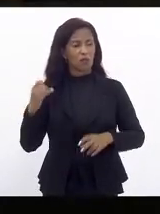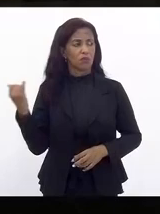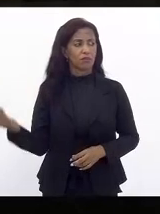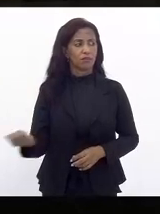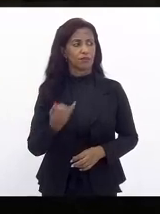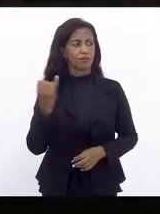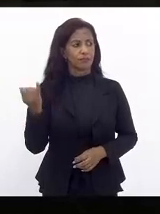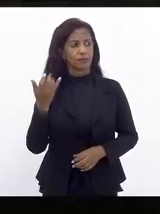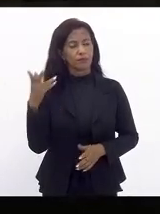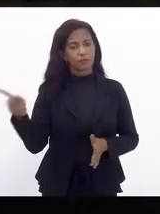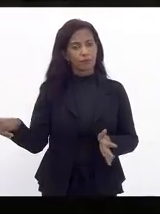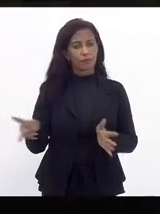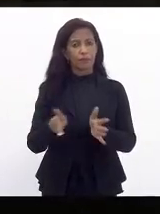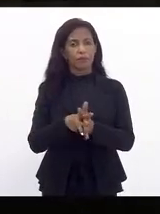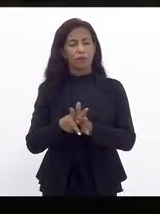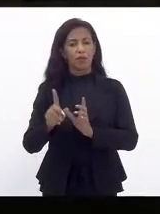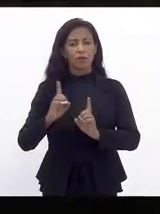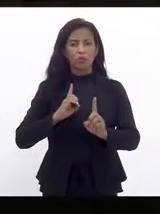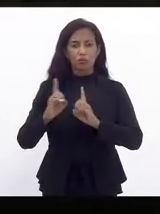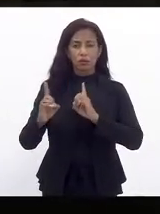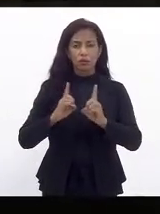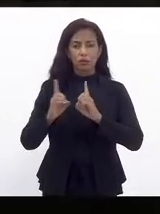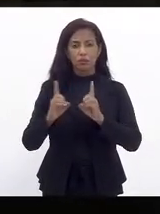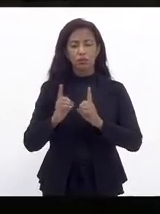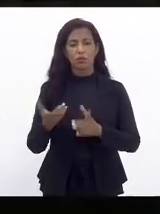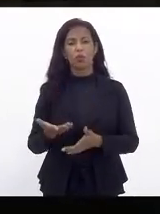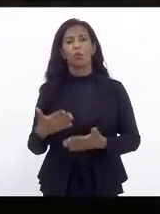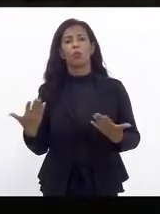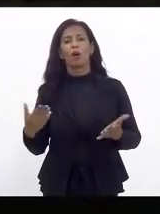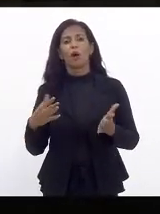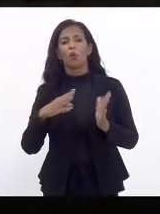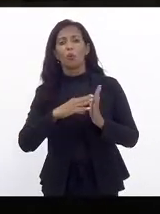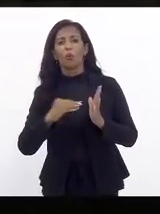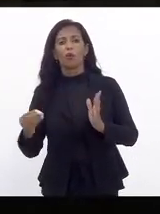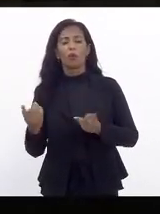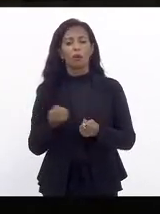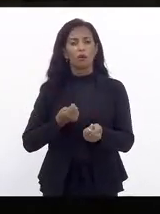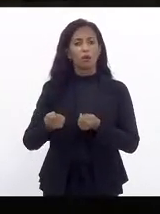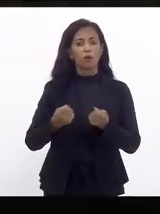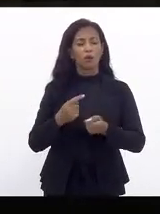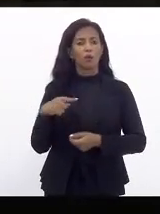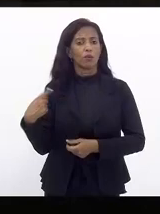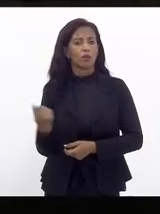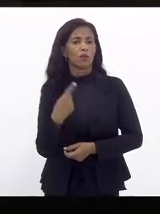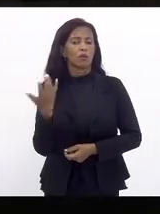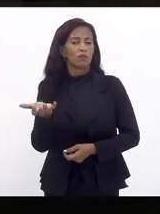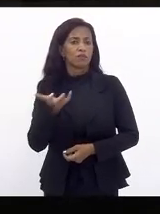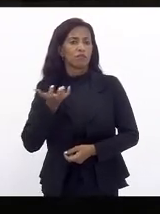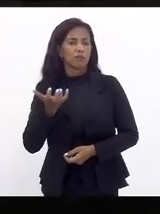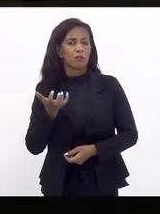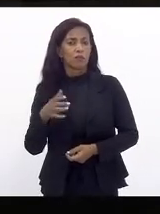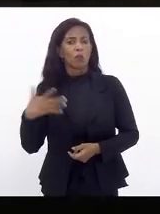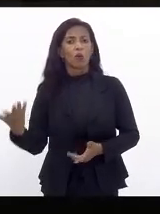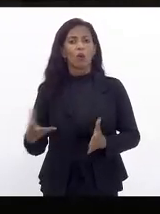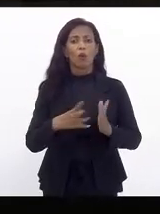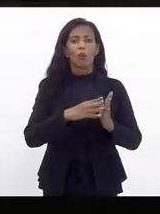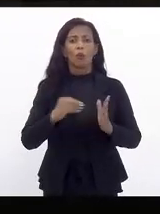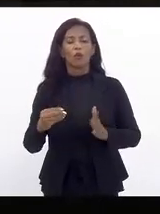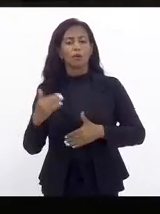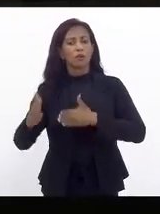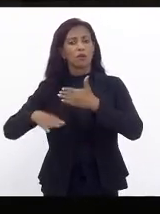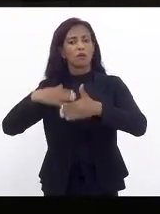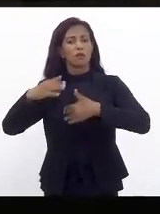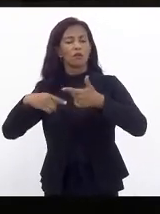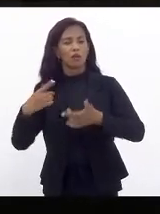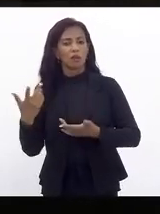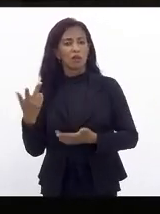faz parte de um debate sobre qual é o modelo econômico que nós queremos, qual é o modelo de